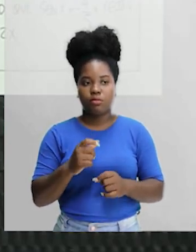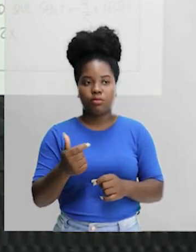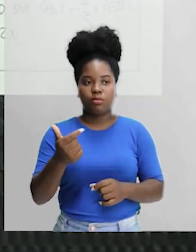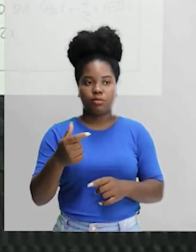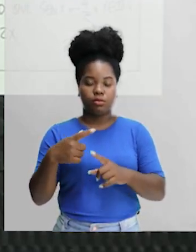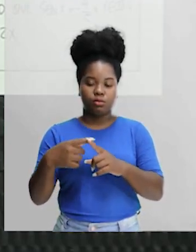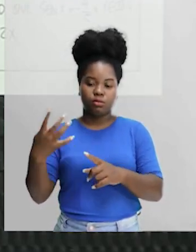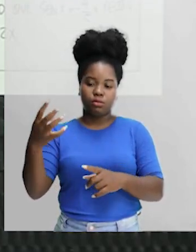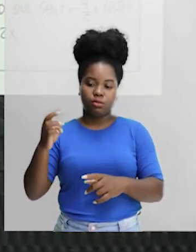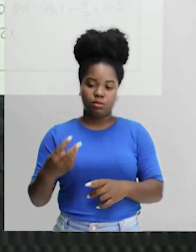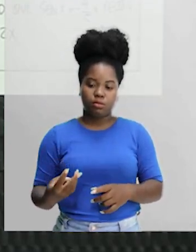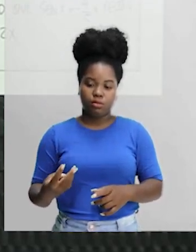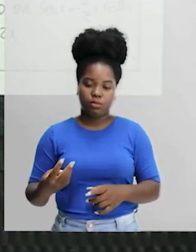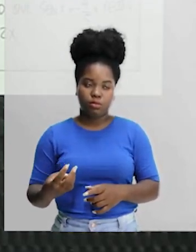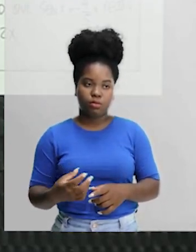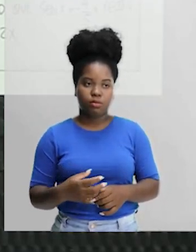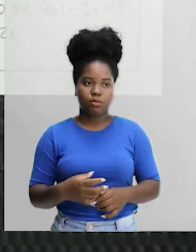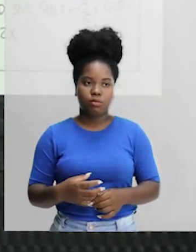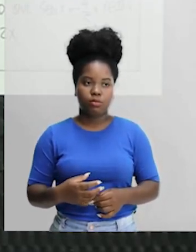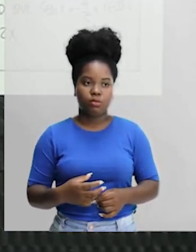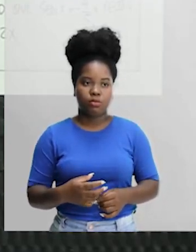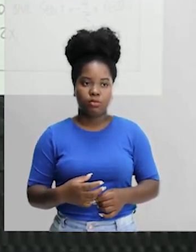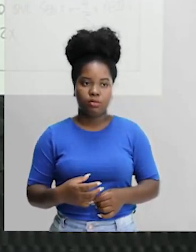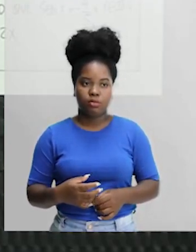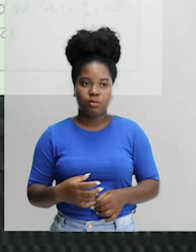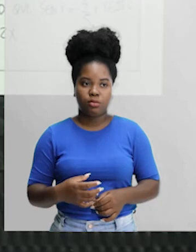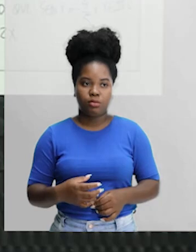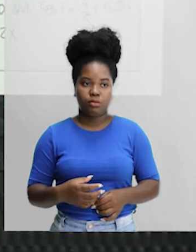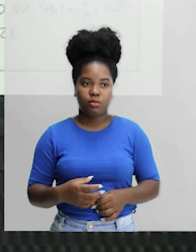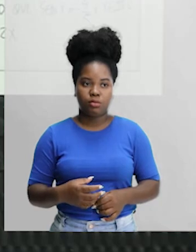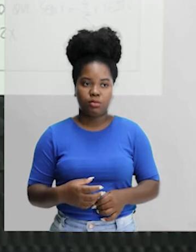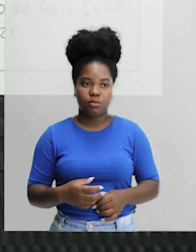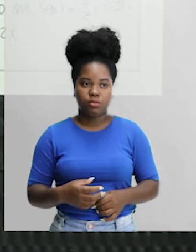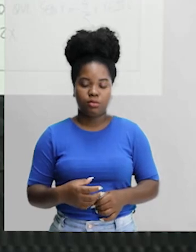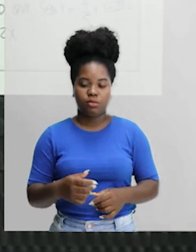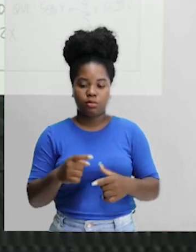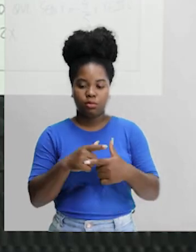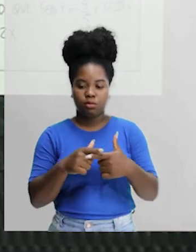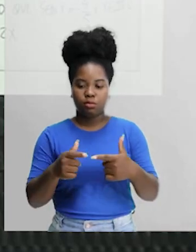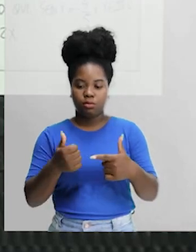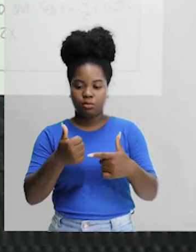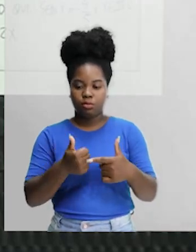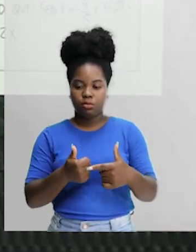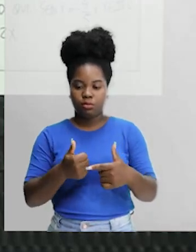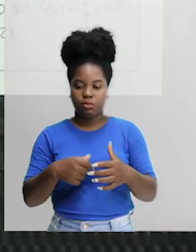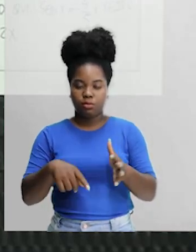é 2 vezes a tangente, sobre 1 menos